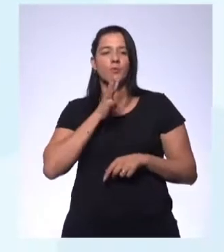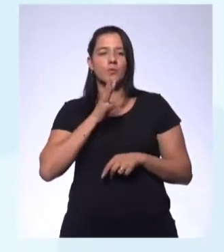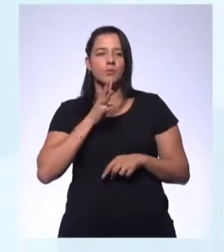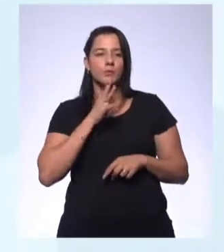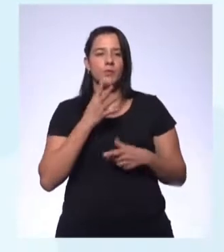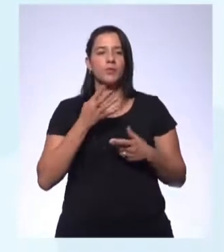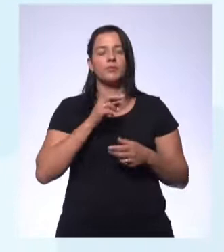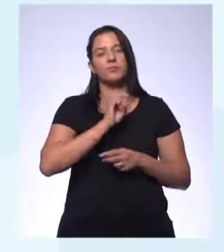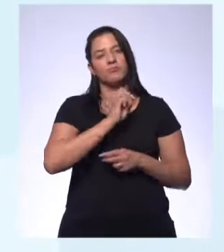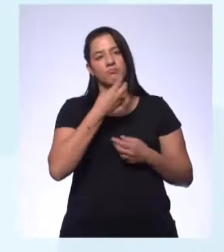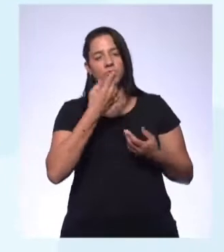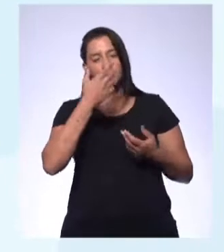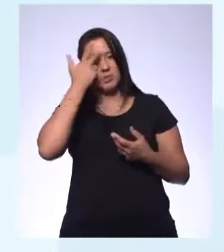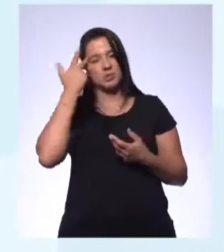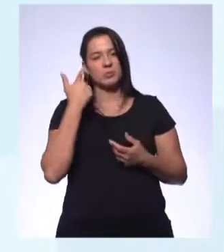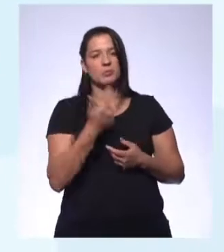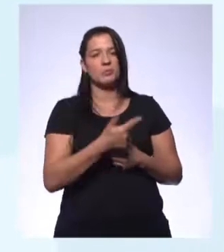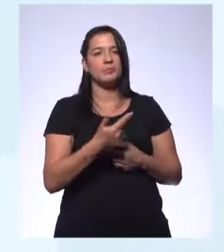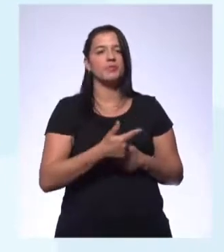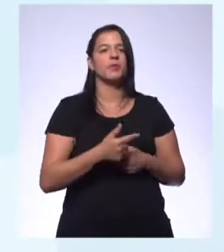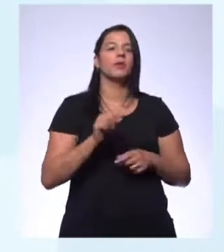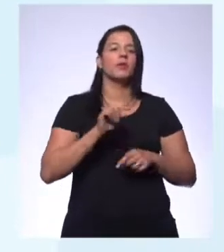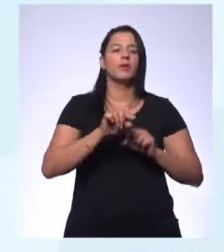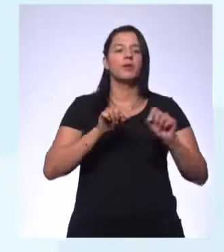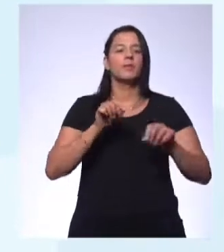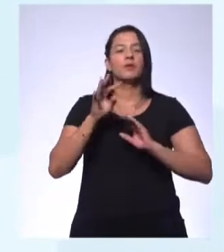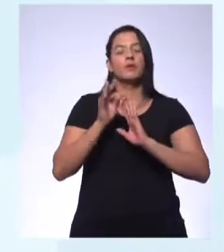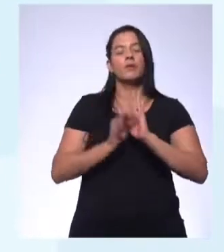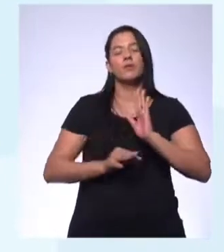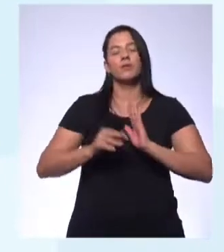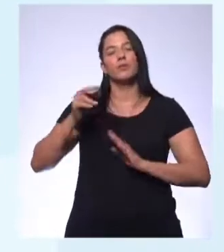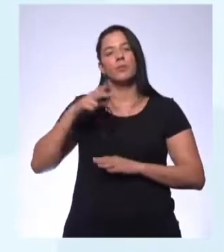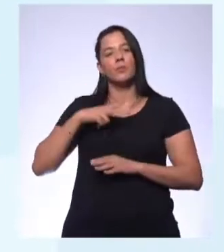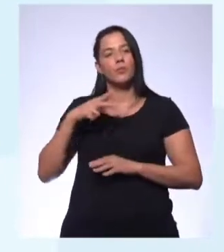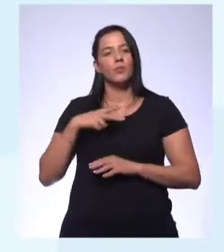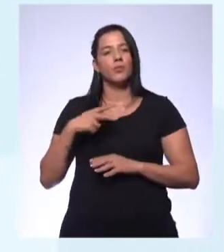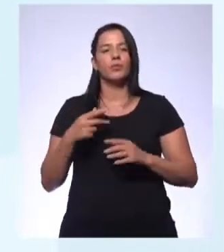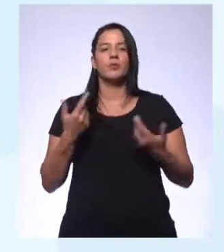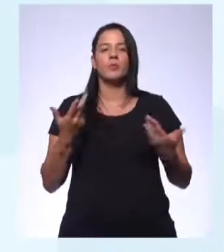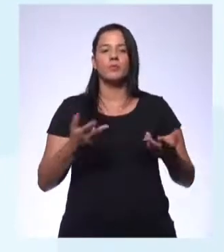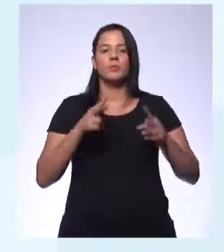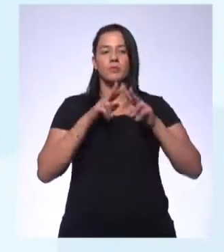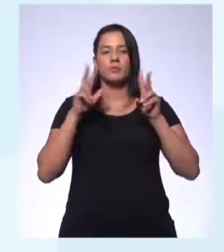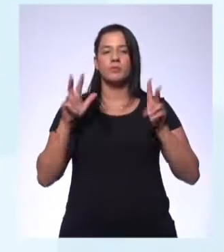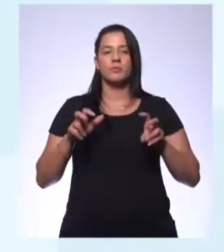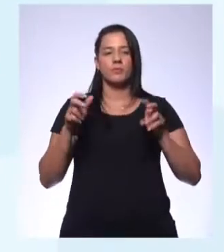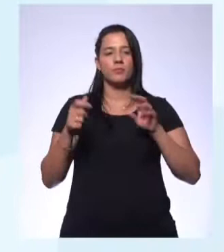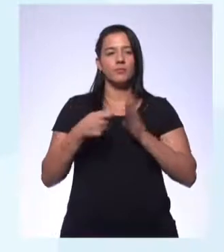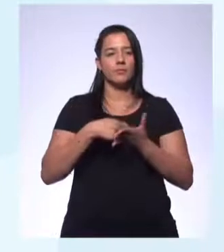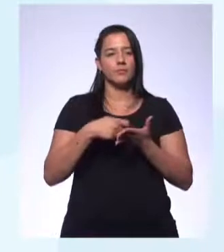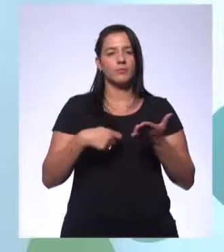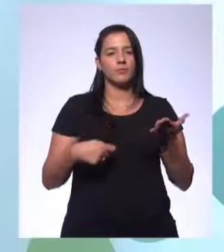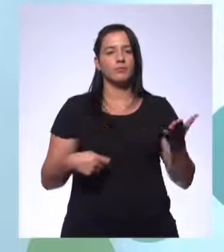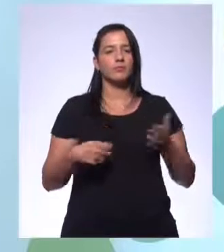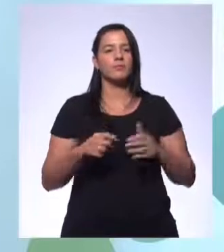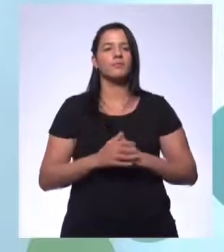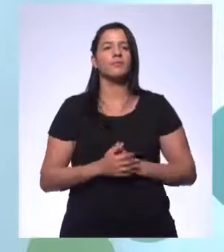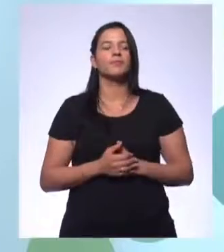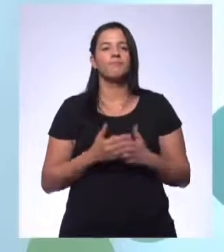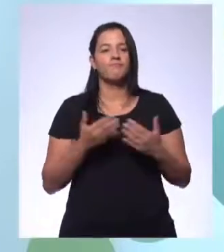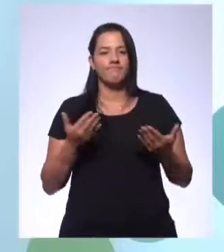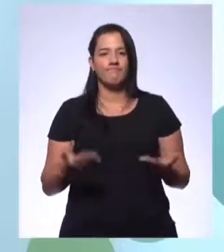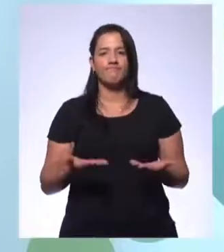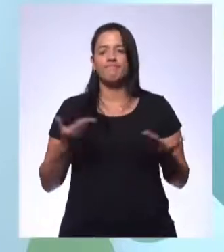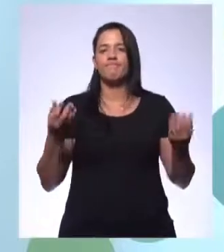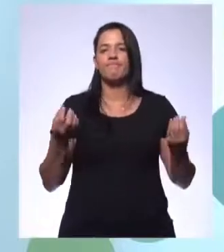citação, na produção de projeto de texto próprio, mantendo a autoria. Professora, então é isso, muito importante,